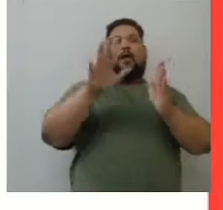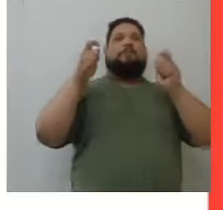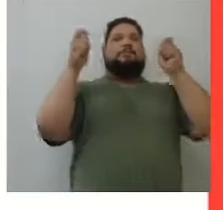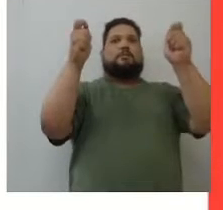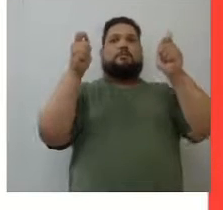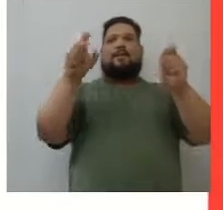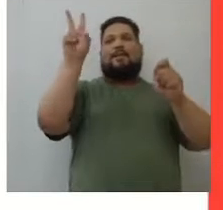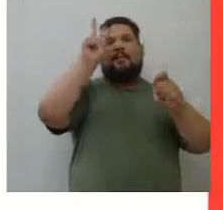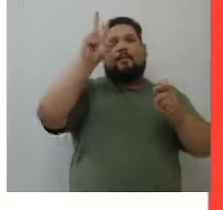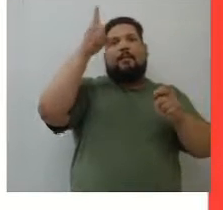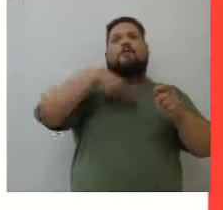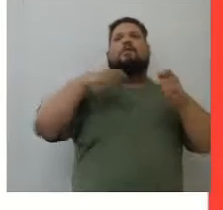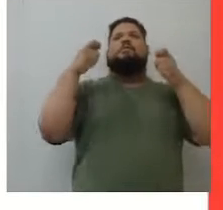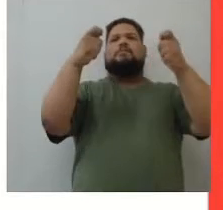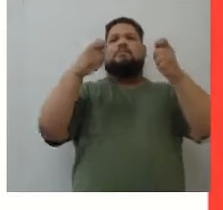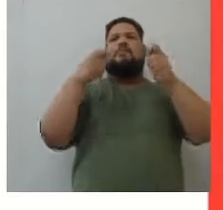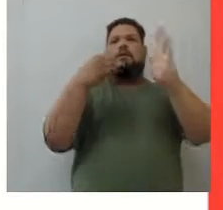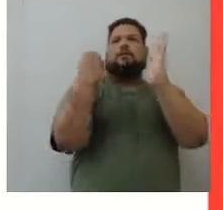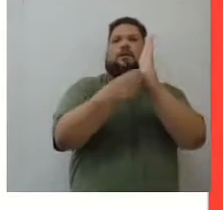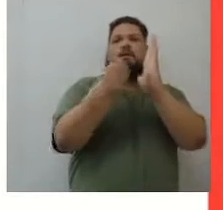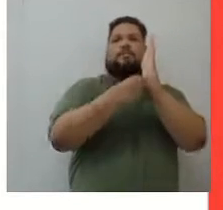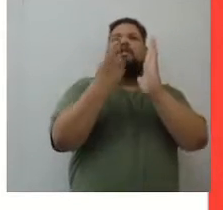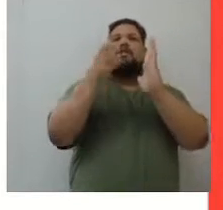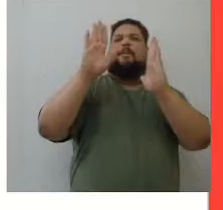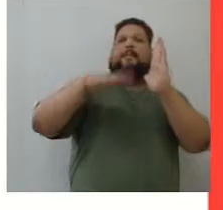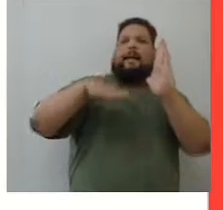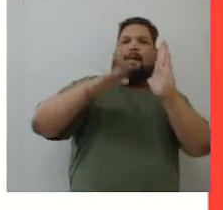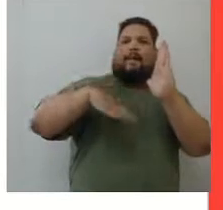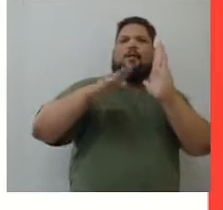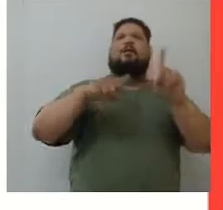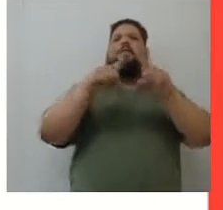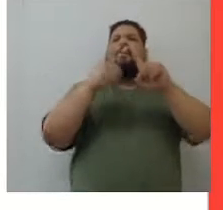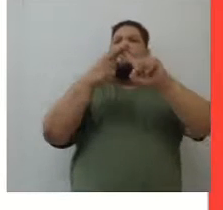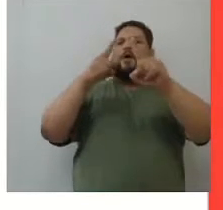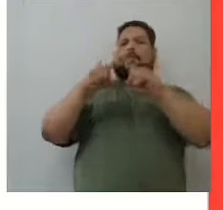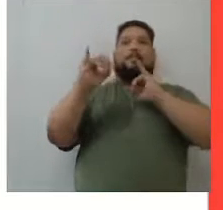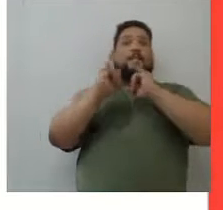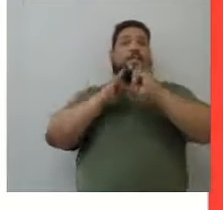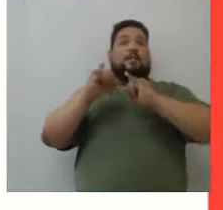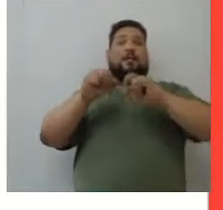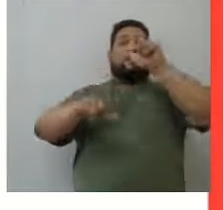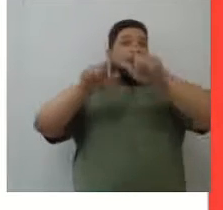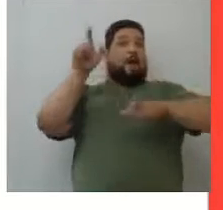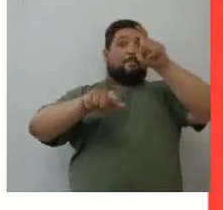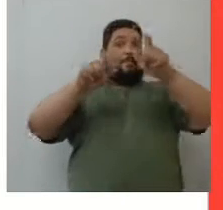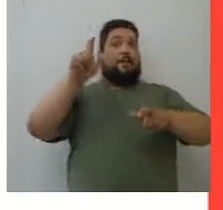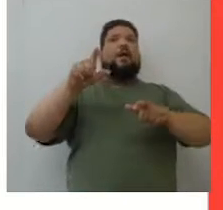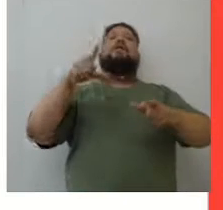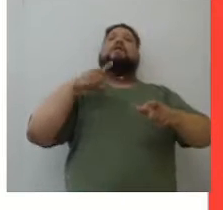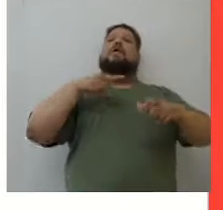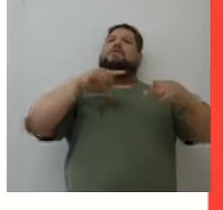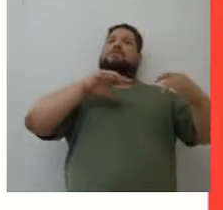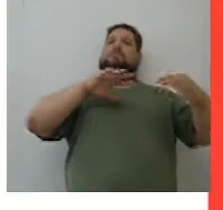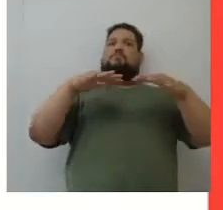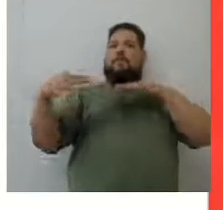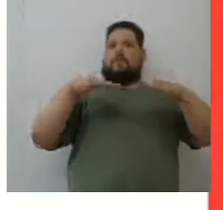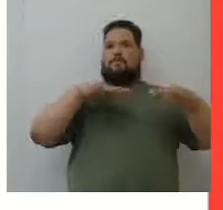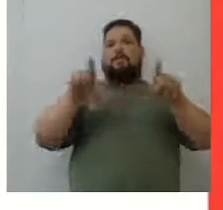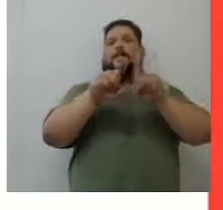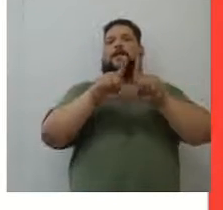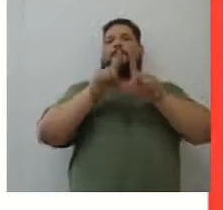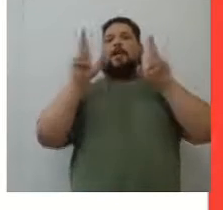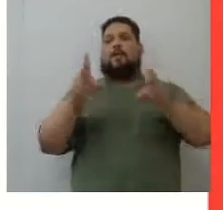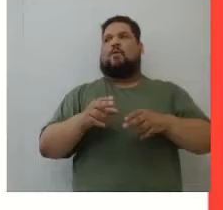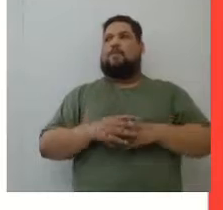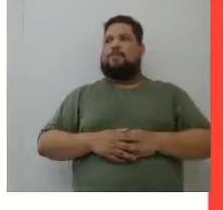passagem e a gente começa a mobilizar várias pessoas também na internet, a gente vê que há uma dinâmica também, ok?